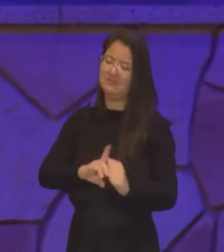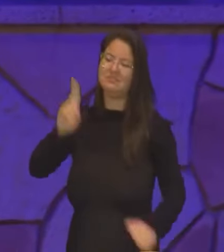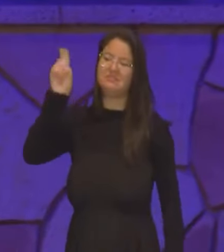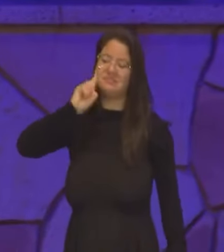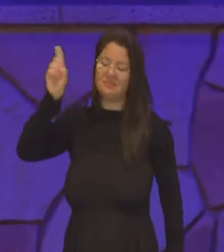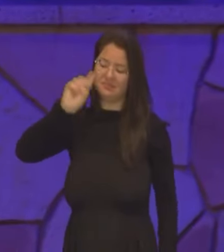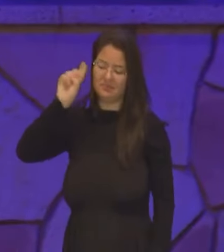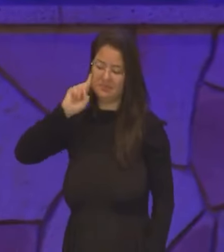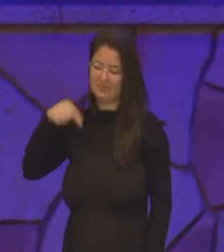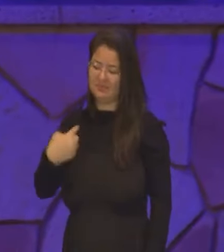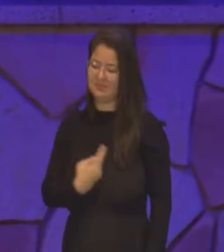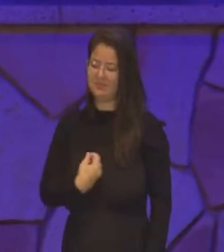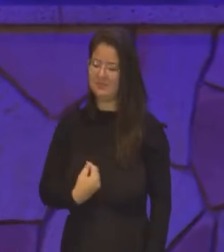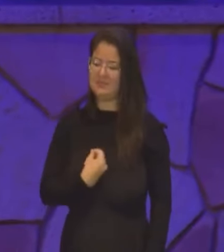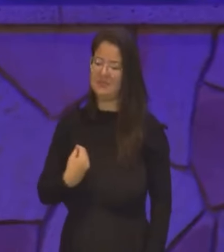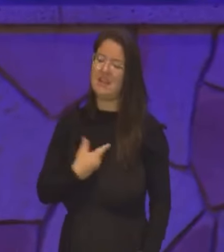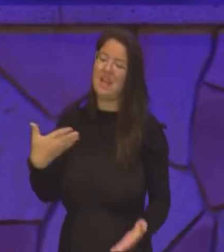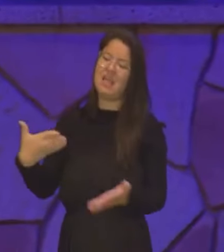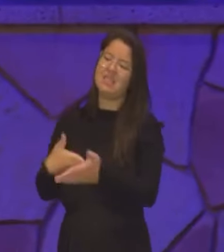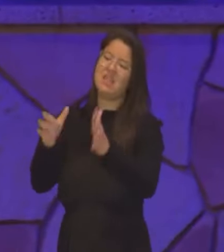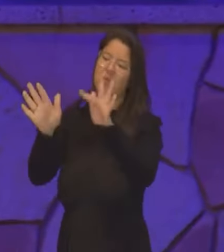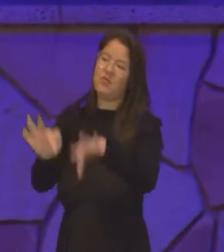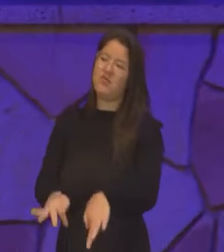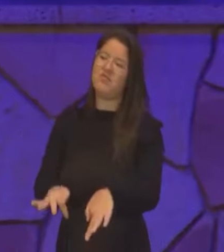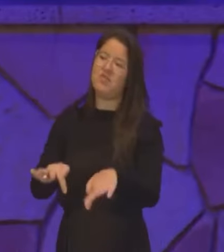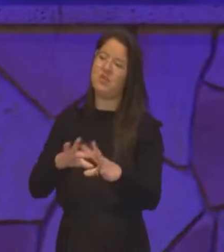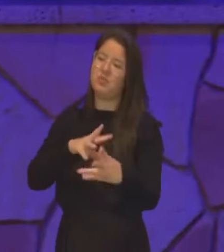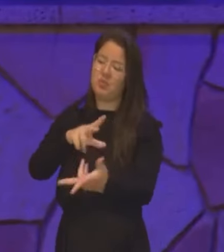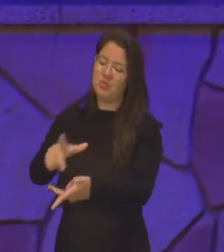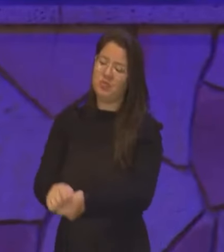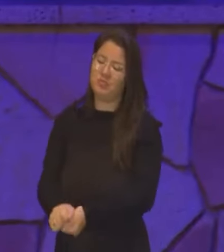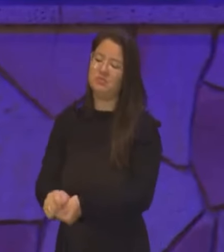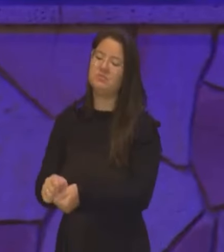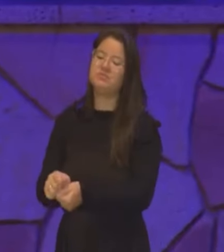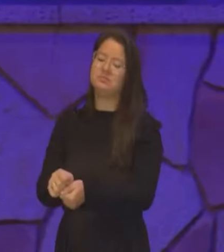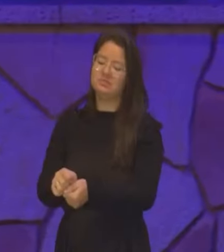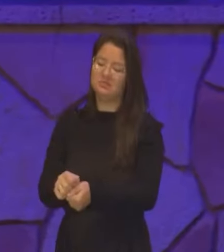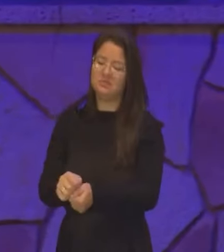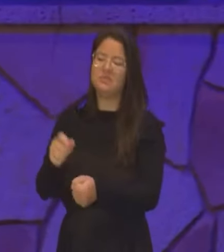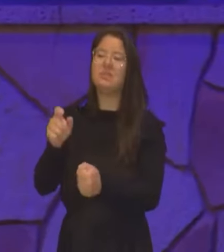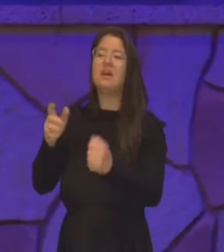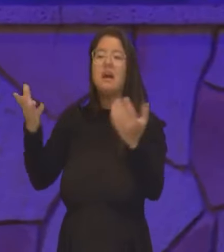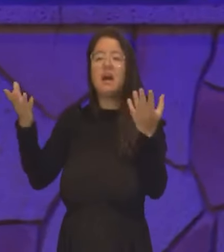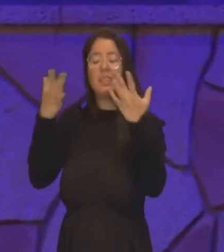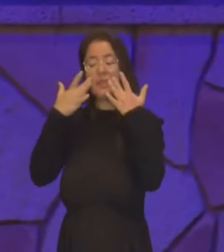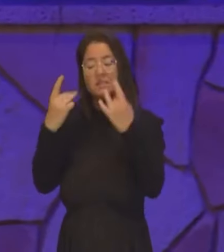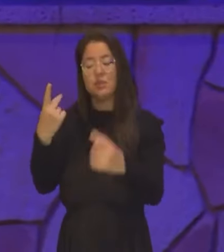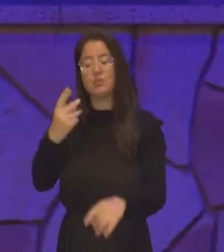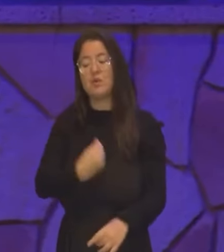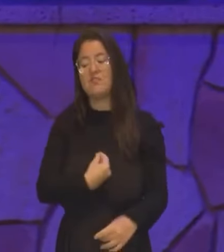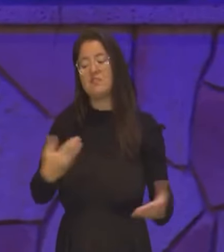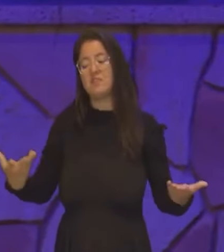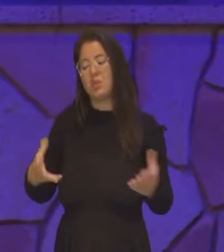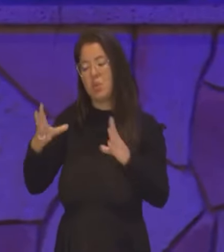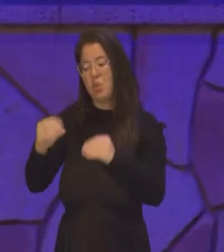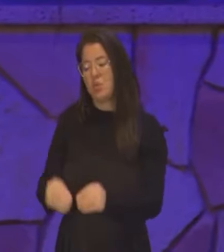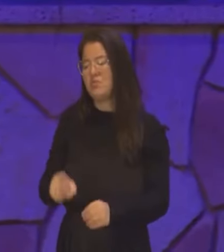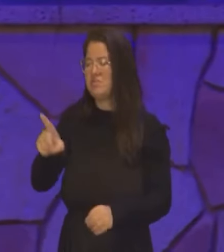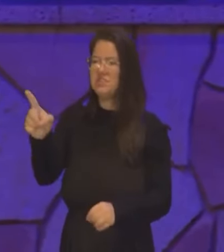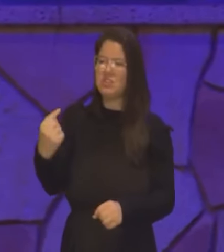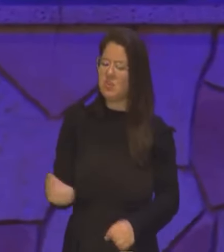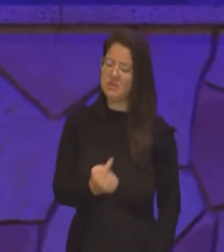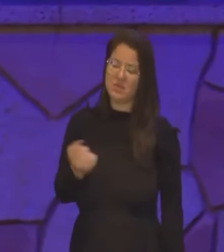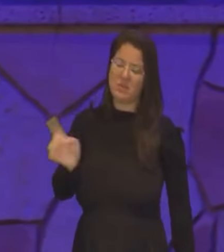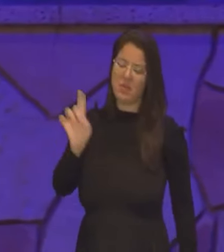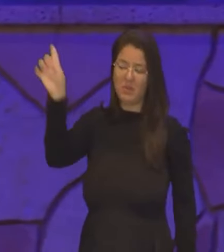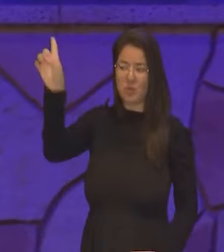todos os dias até a consumação dos séculos. Receba essa palavra sobre a sua vida nessa noite. Você não está